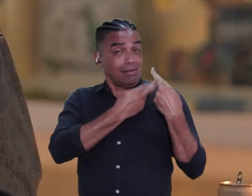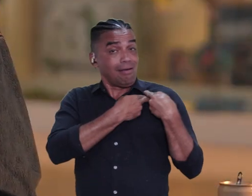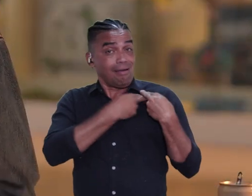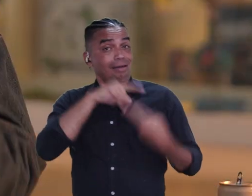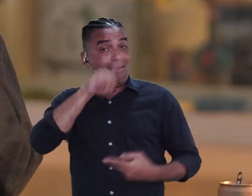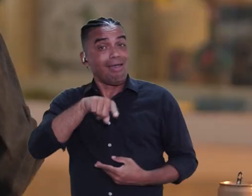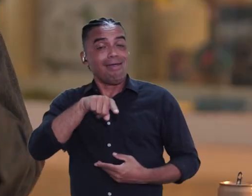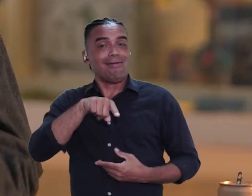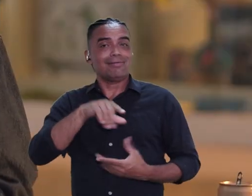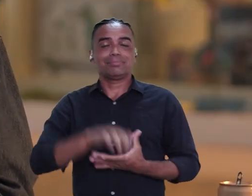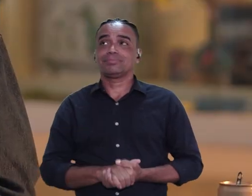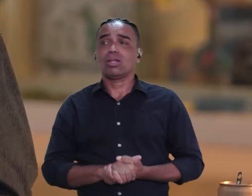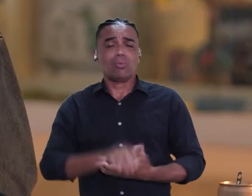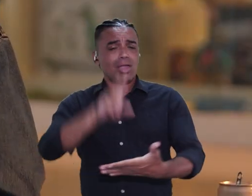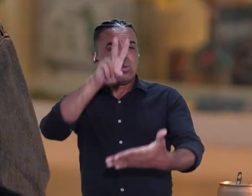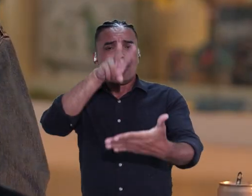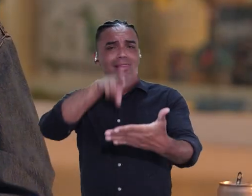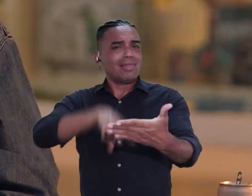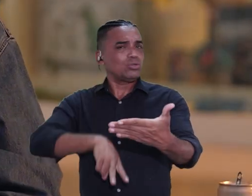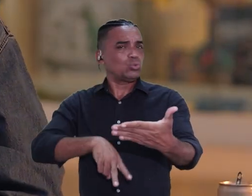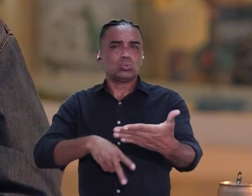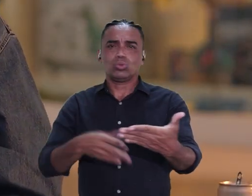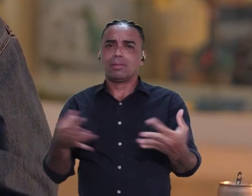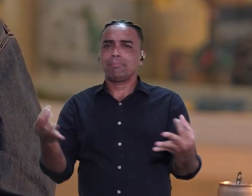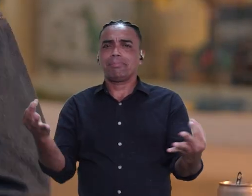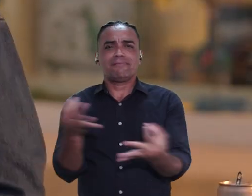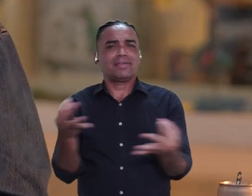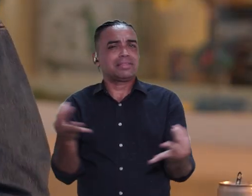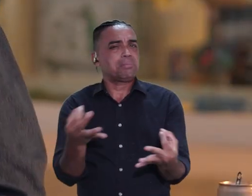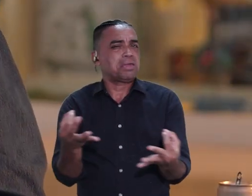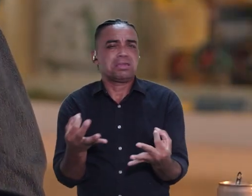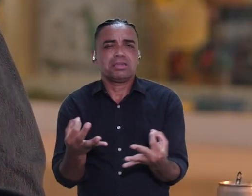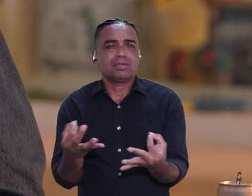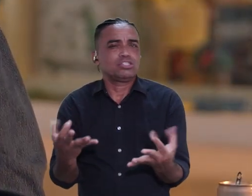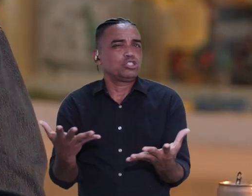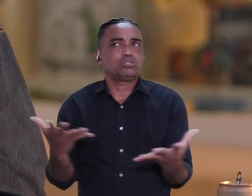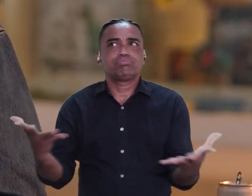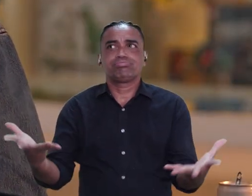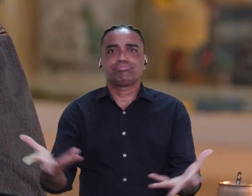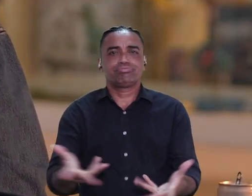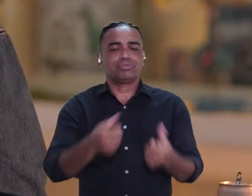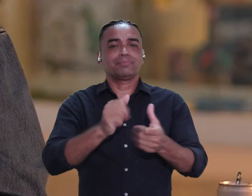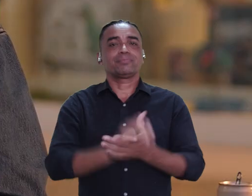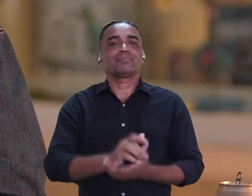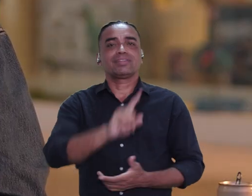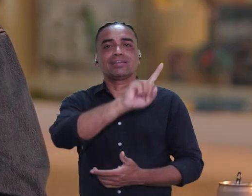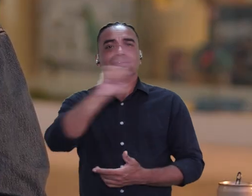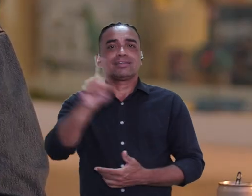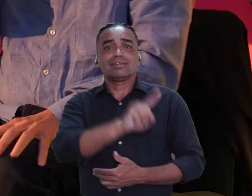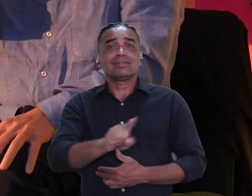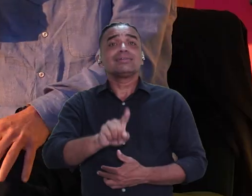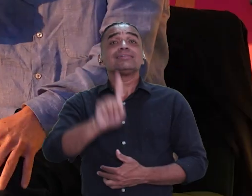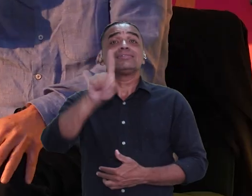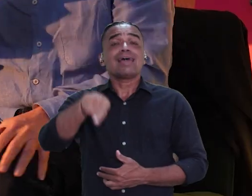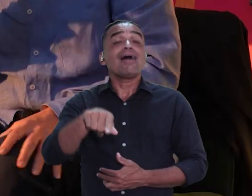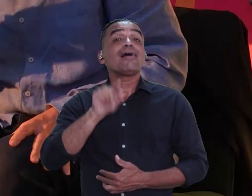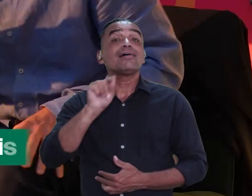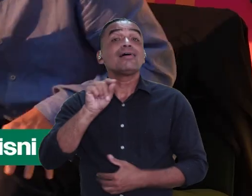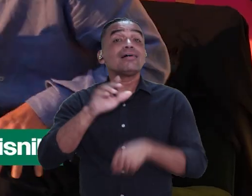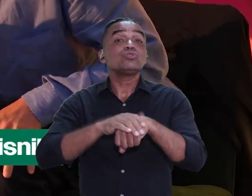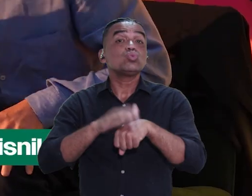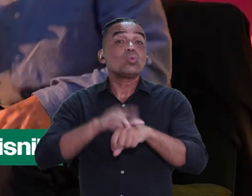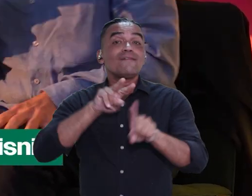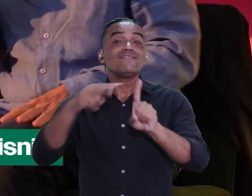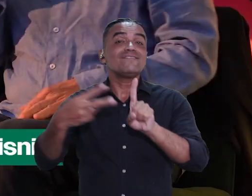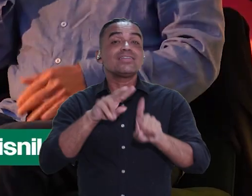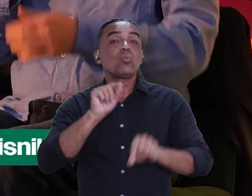Então, é uma leitura perfeitamente plausível, né, Zé Miguel? E a sua? Boa